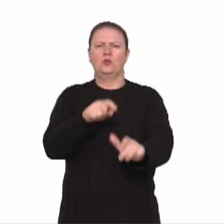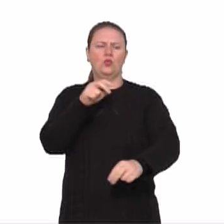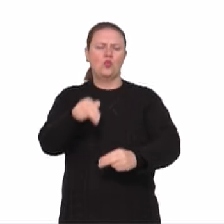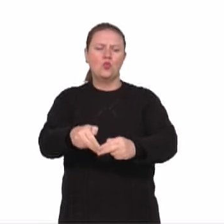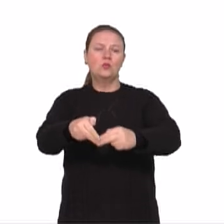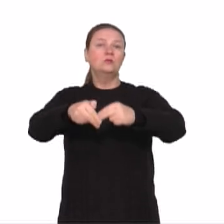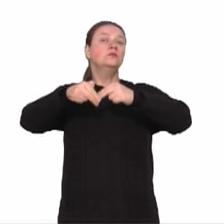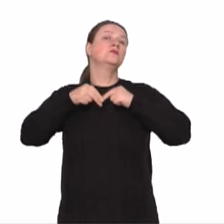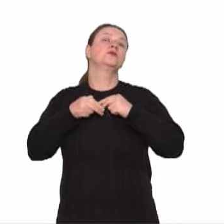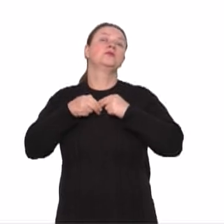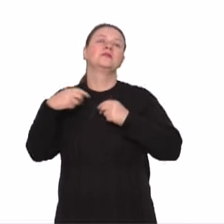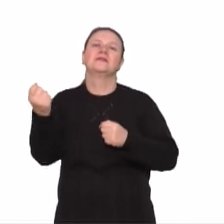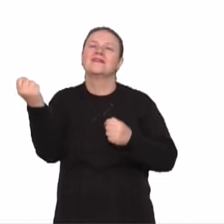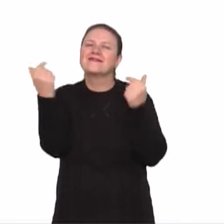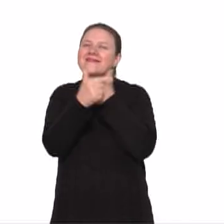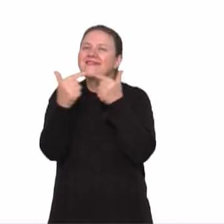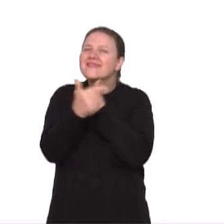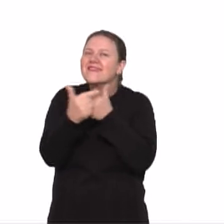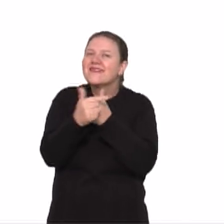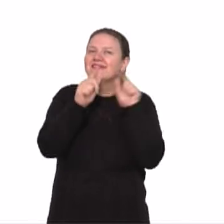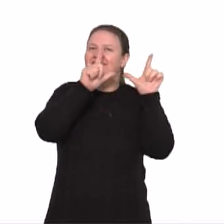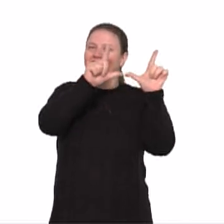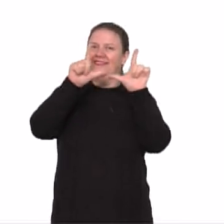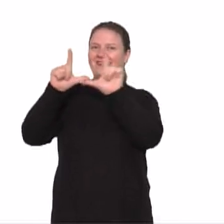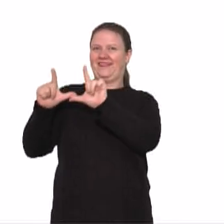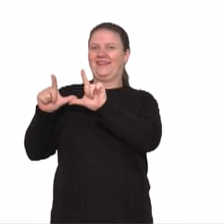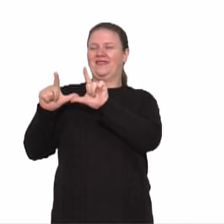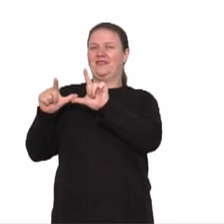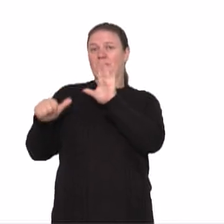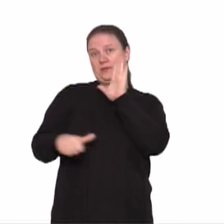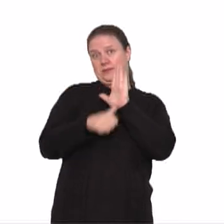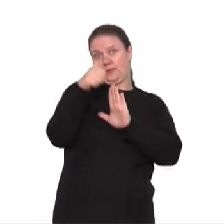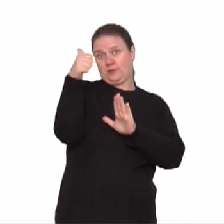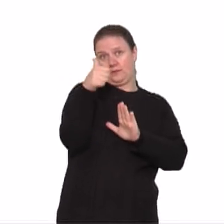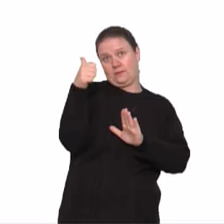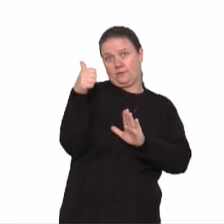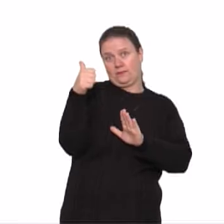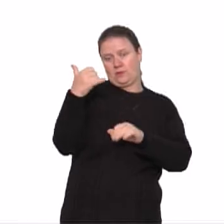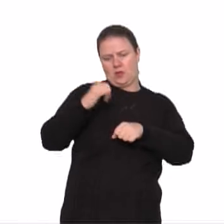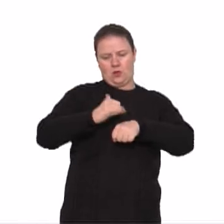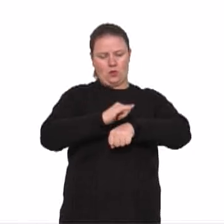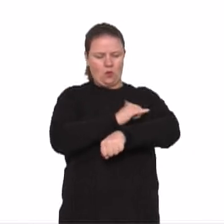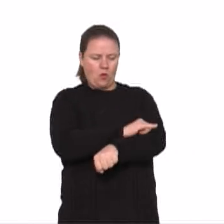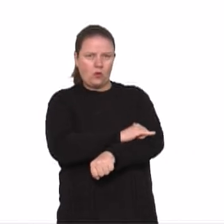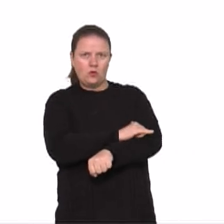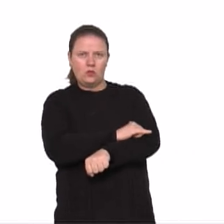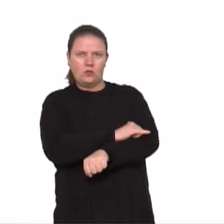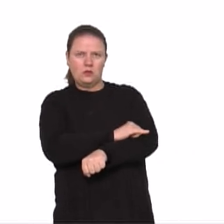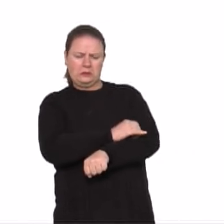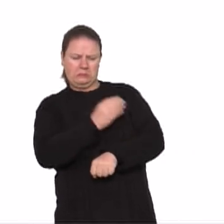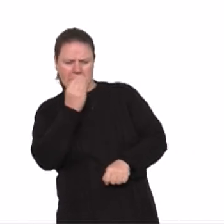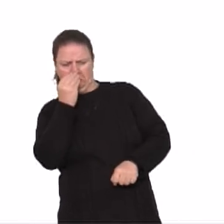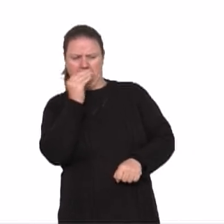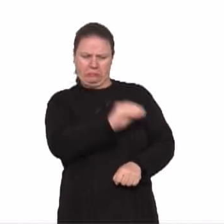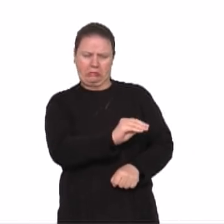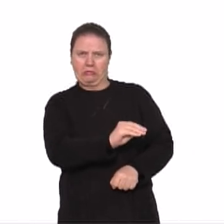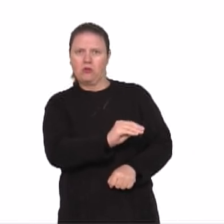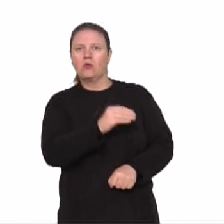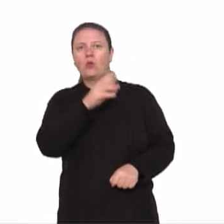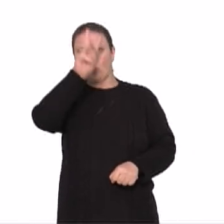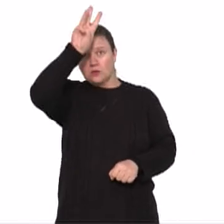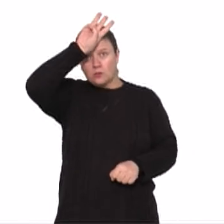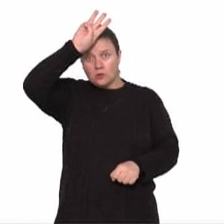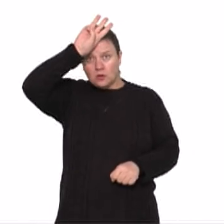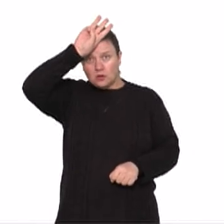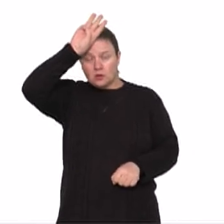do humor na tirinha que lemos. Primeira afirmativa, a gordofobia é feita por Cebolinha?